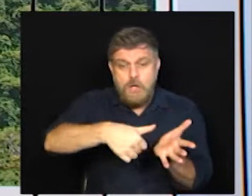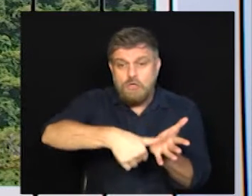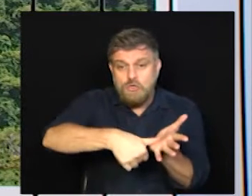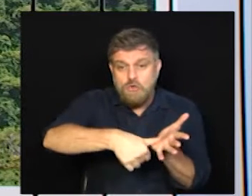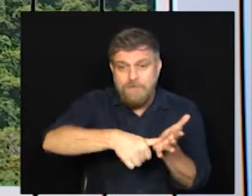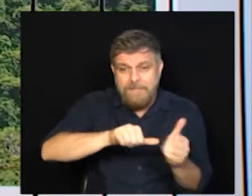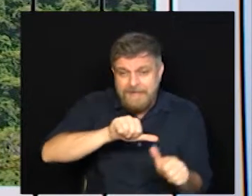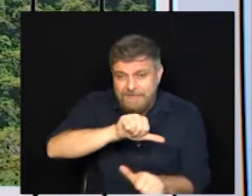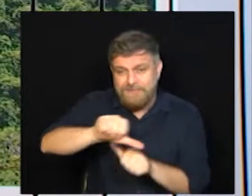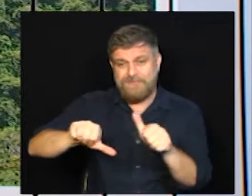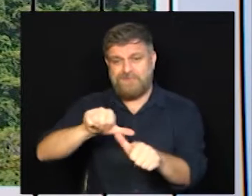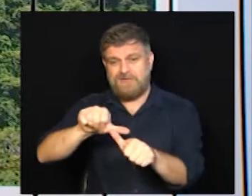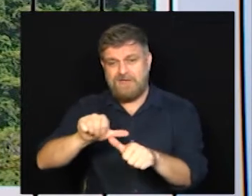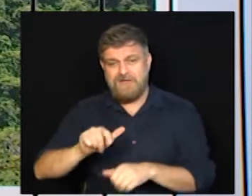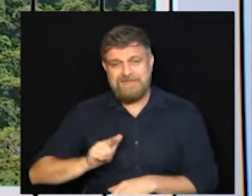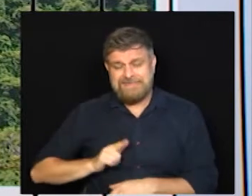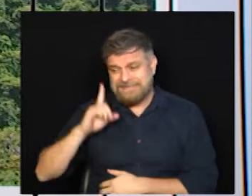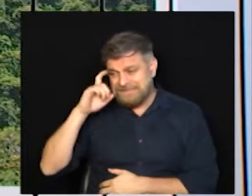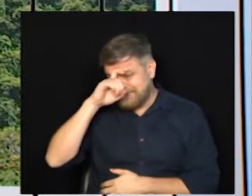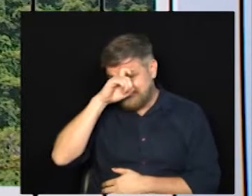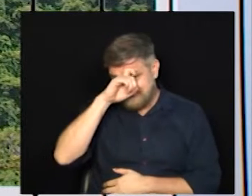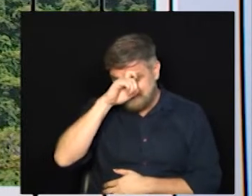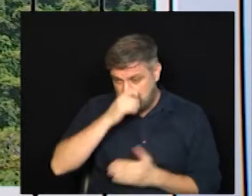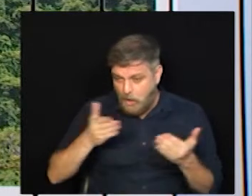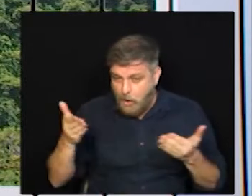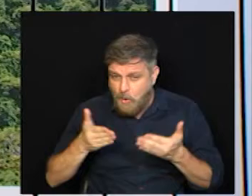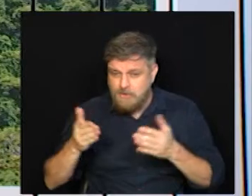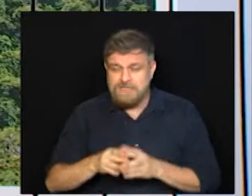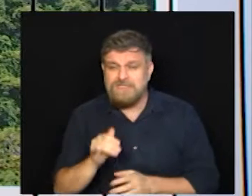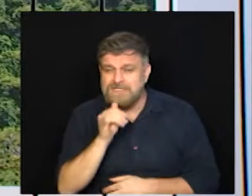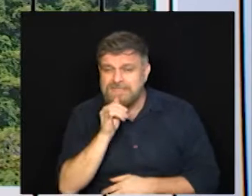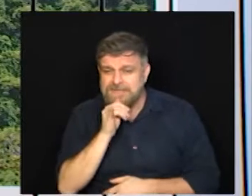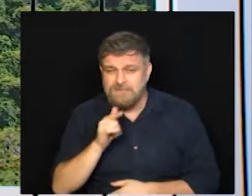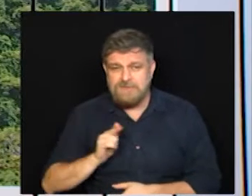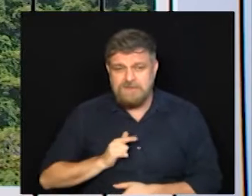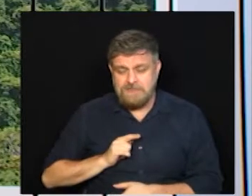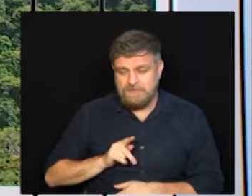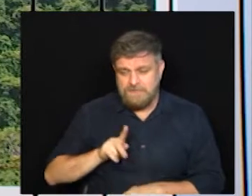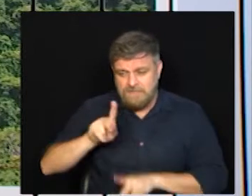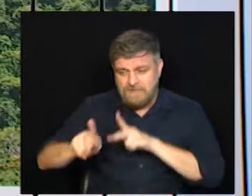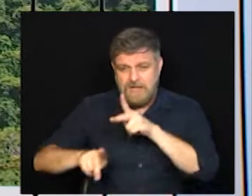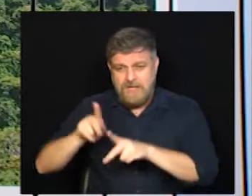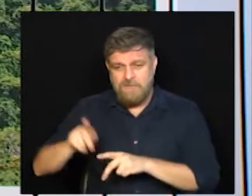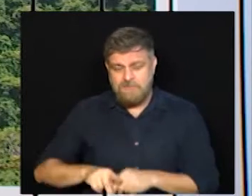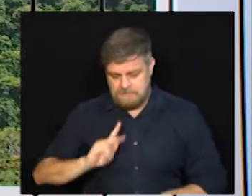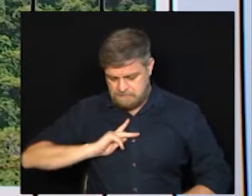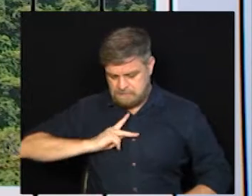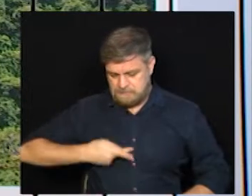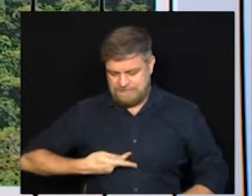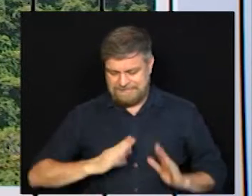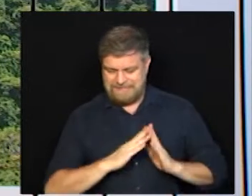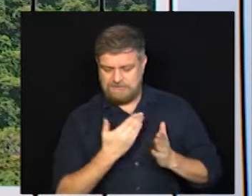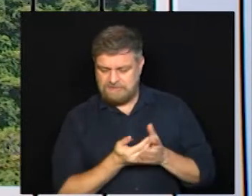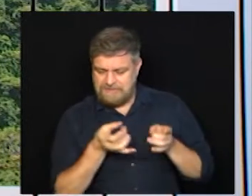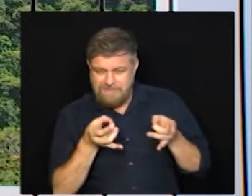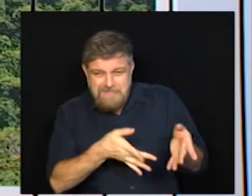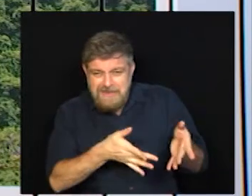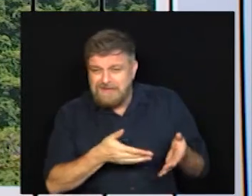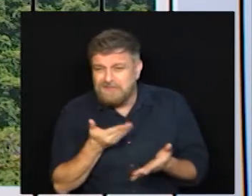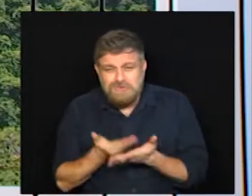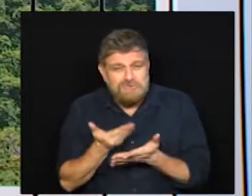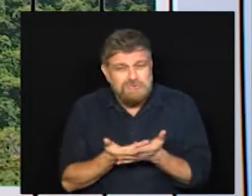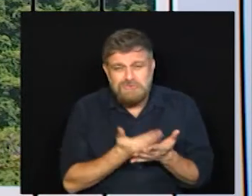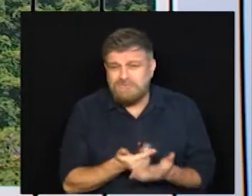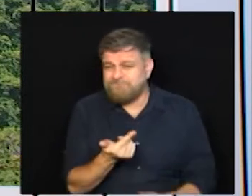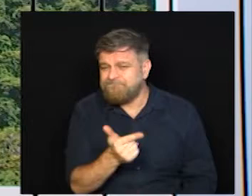porque existe uma dificuldade hoje que, assim, se a gente pensa que a população abandonou a escola, não consegue estudo, muitas